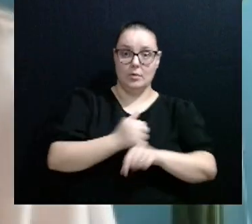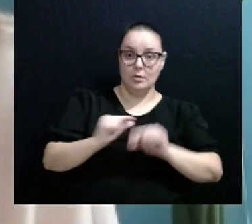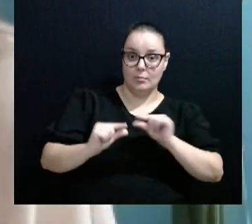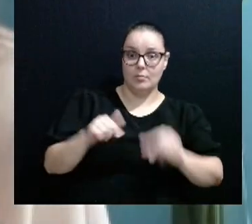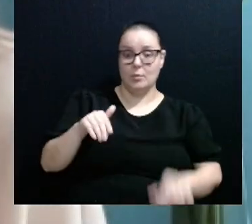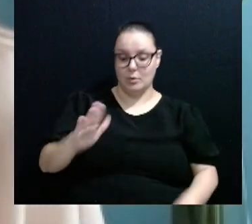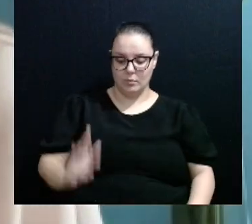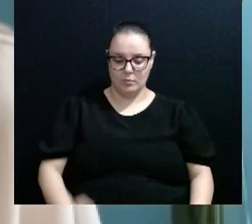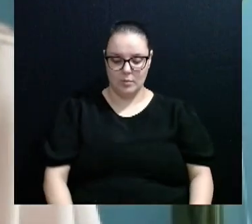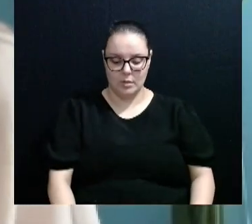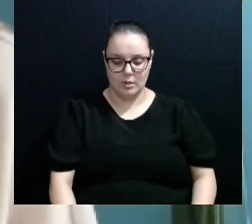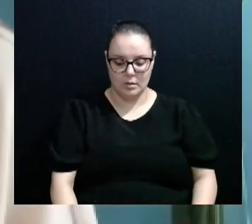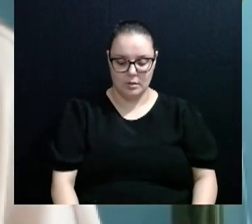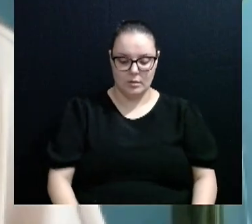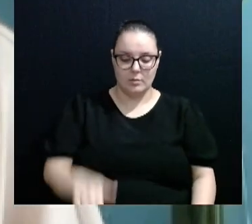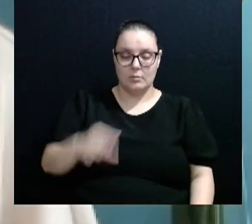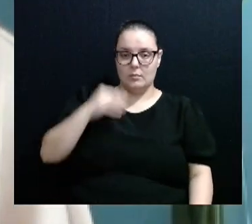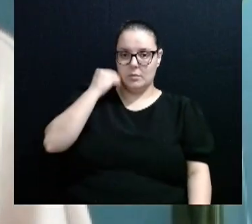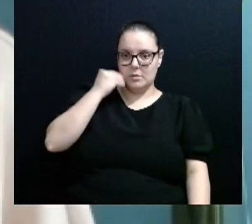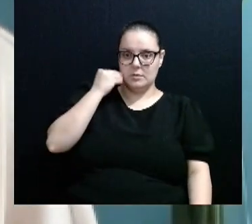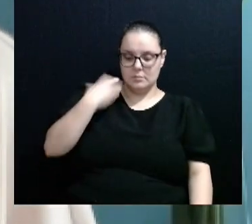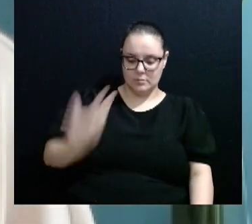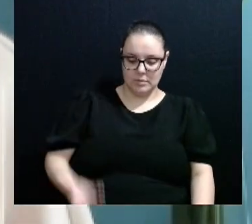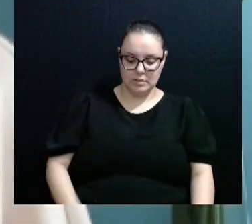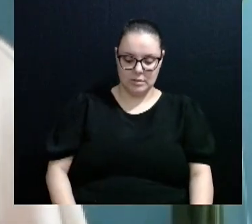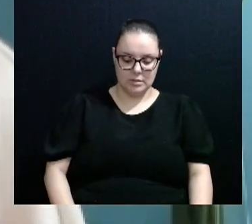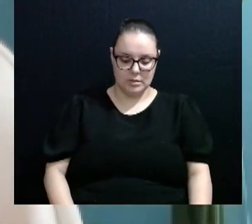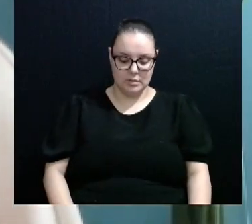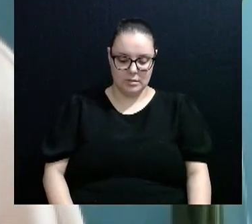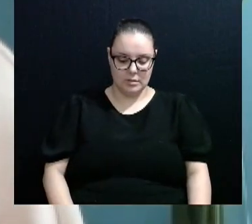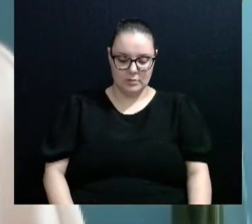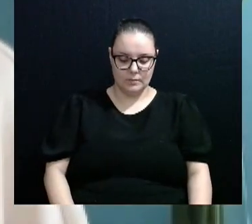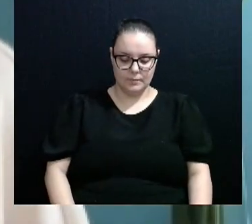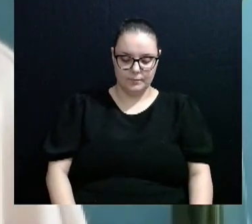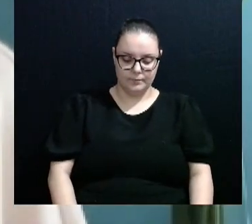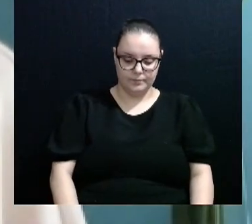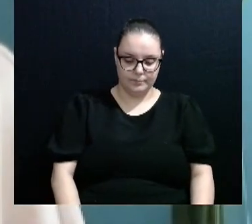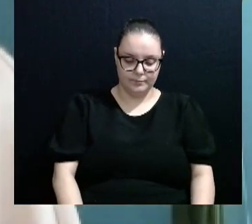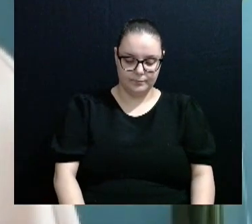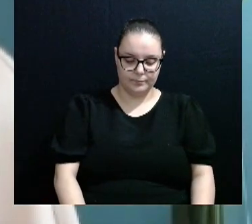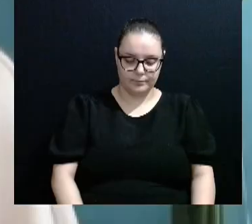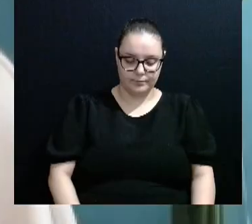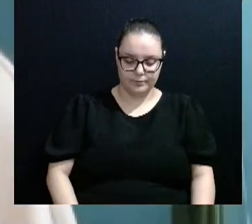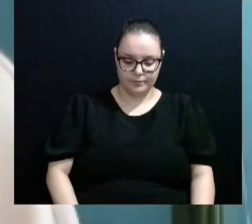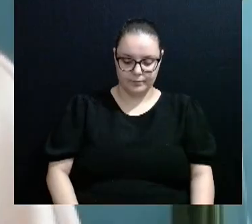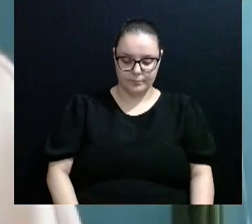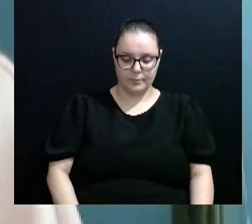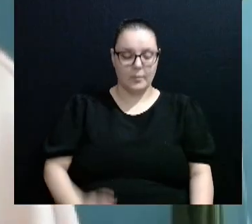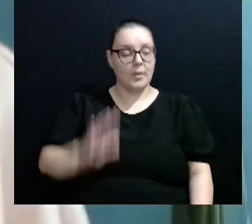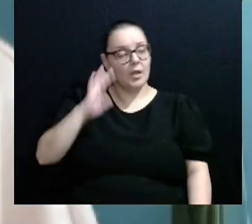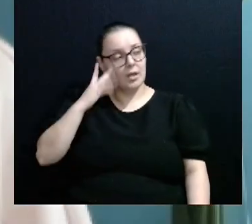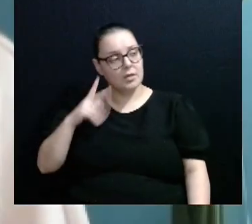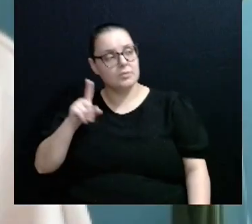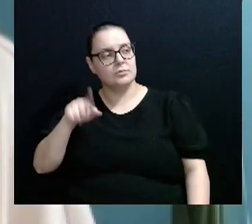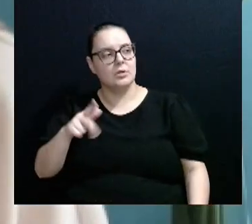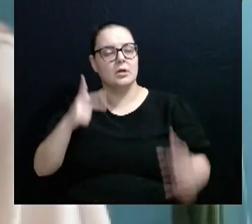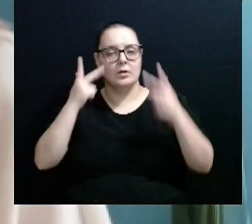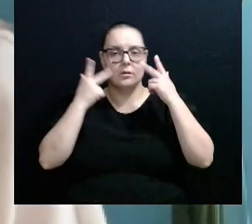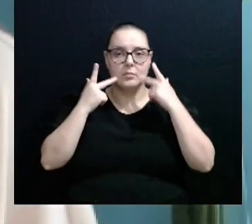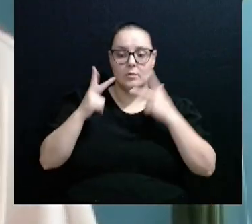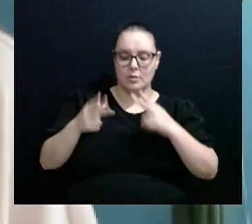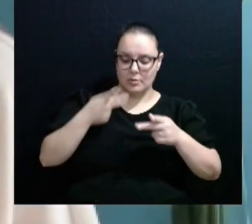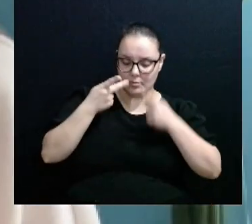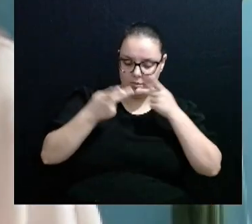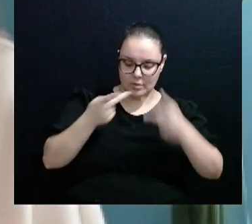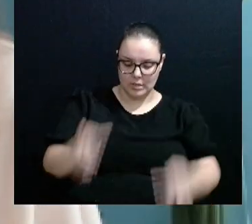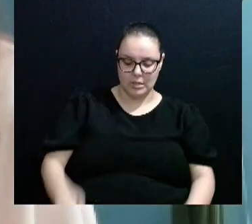mais experiência, né? Agora, eu acho que é normal isso que você comentou. Eu mesma vivi